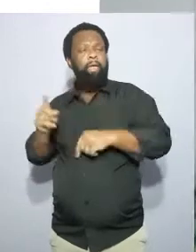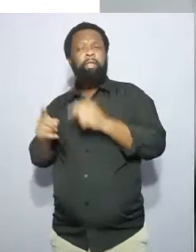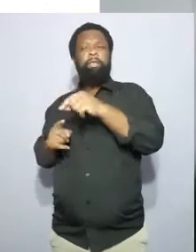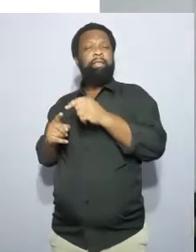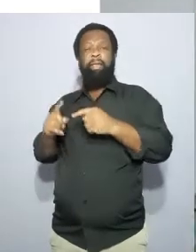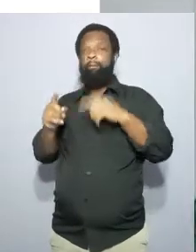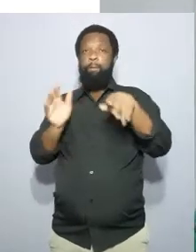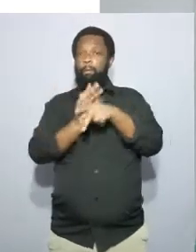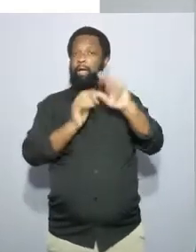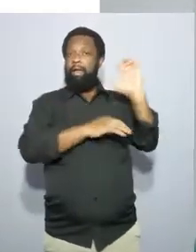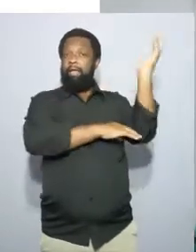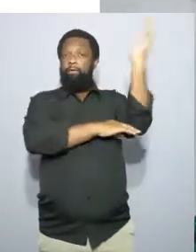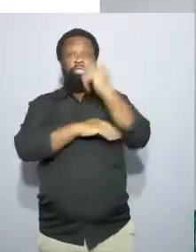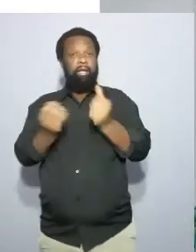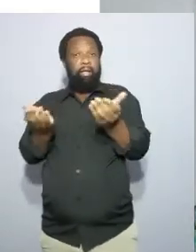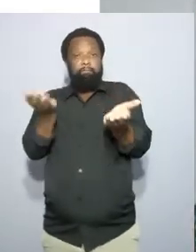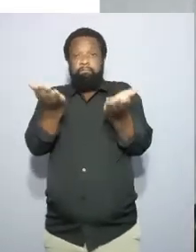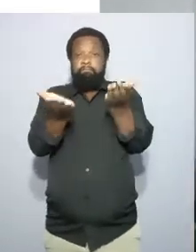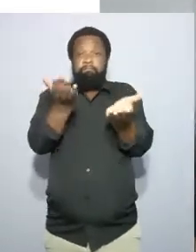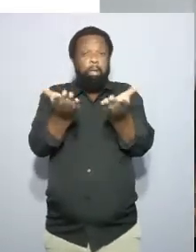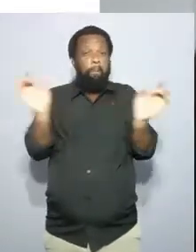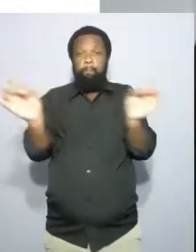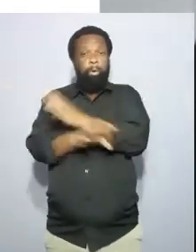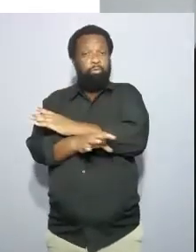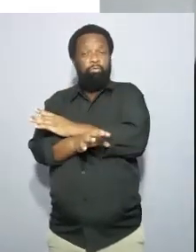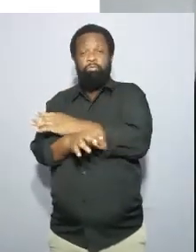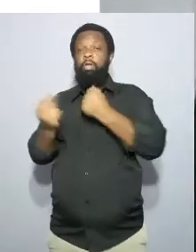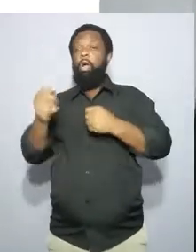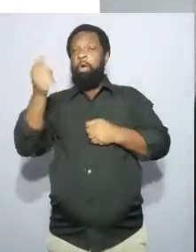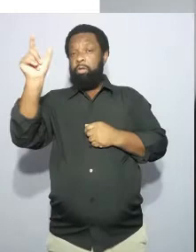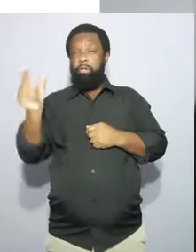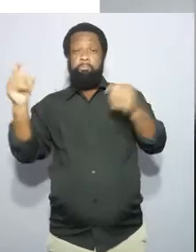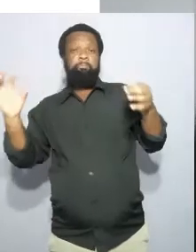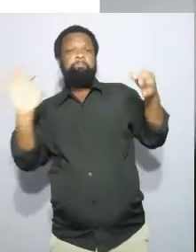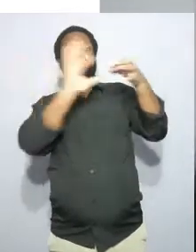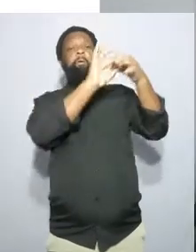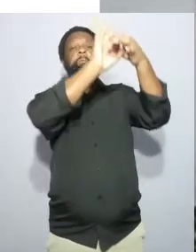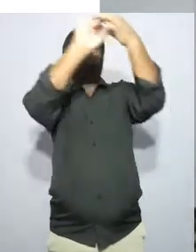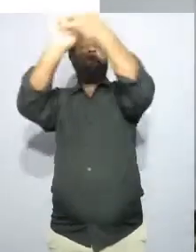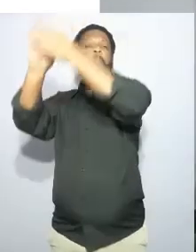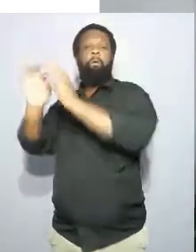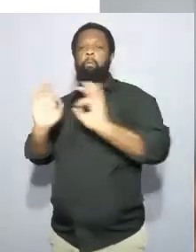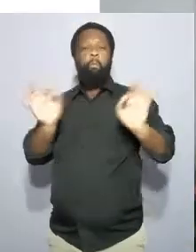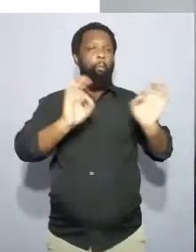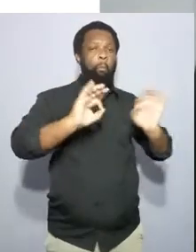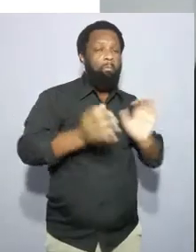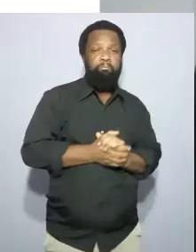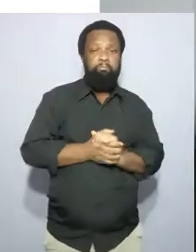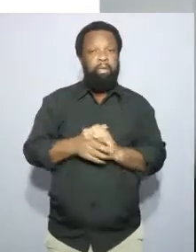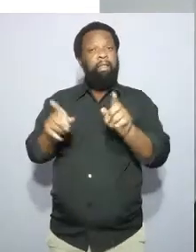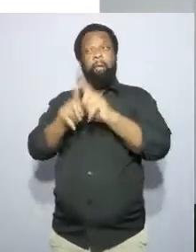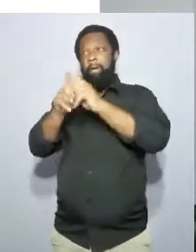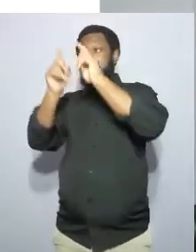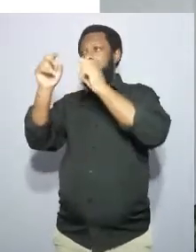na natureza, já estão estáveis. Eles não se ligam a outros átomos, eles não se ligam a átomos do mesmo